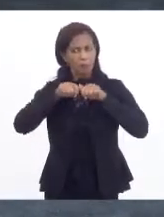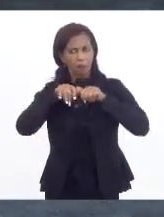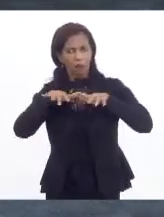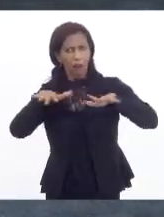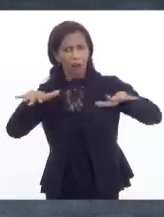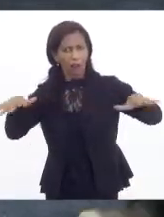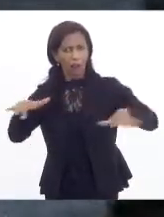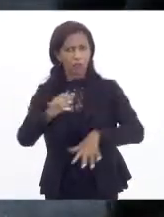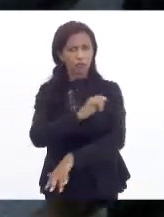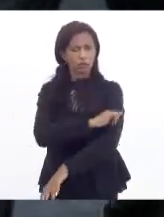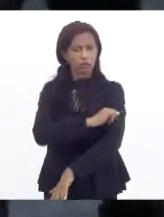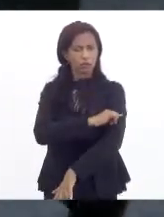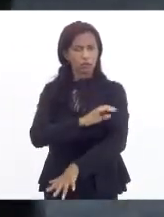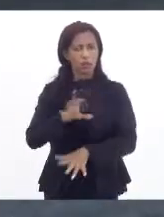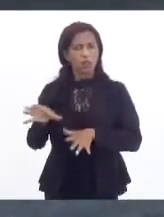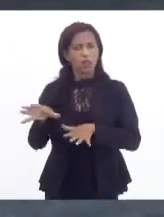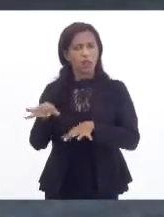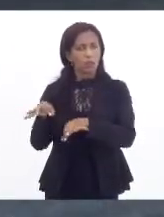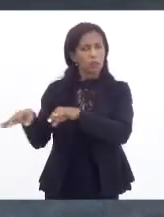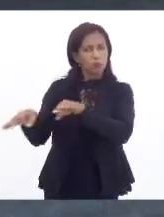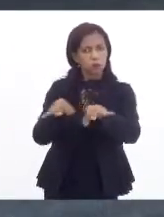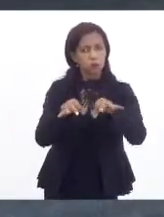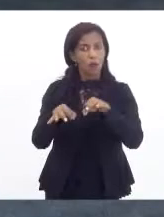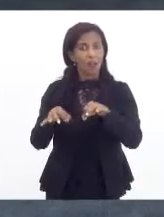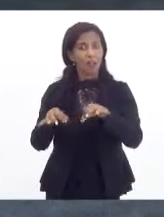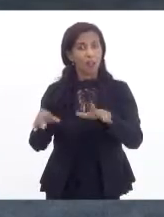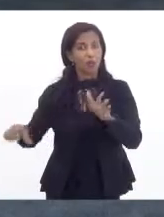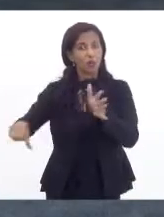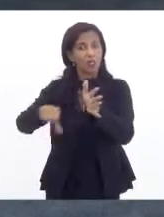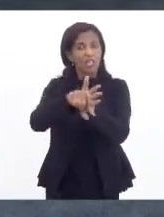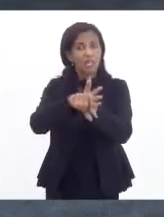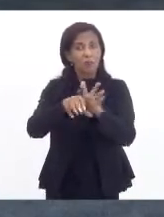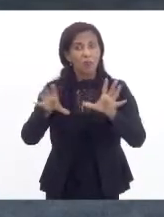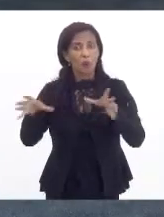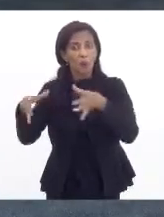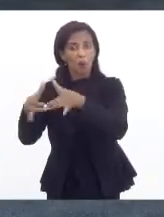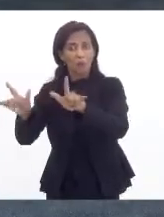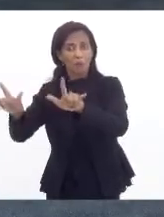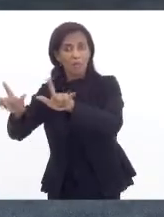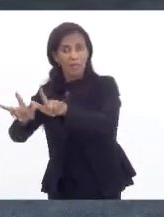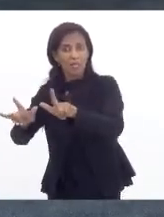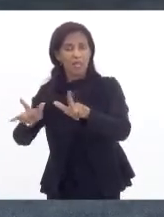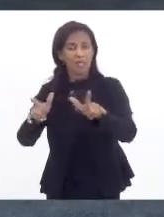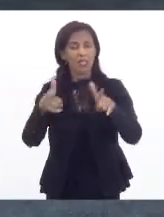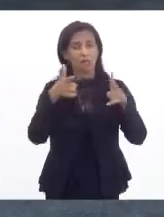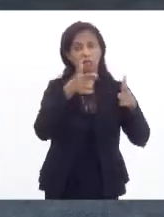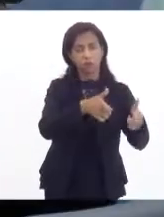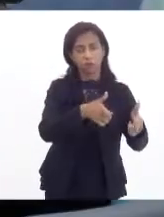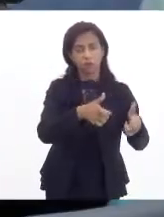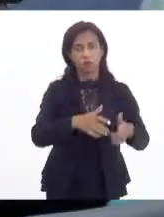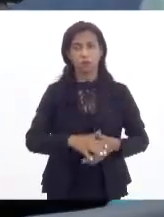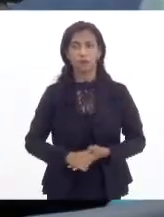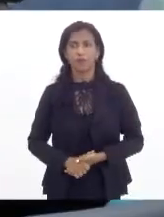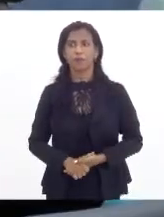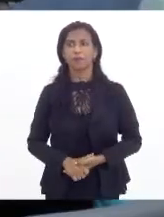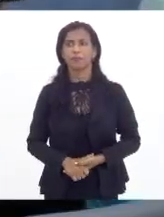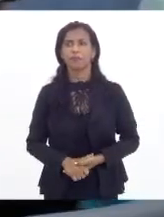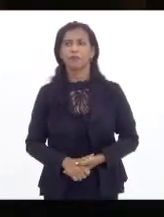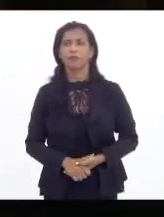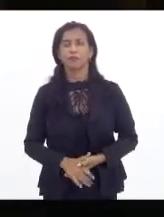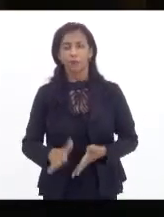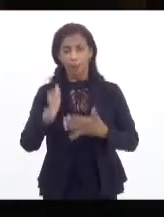Janeiro é das organizações criminosas, que incluem milícia e narcotráfico. Obrigado. Muito obrigada pela